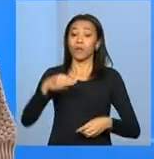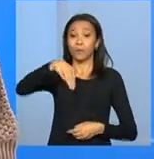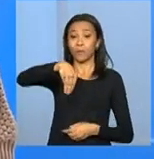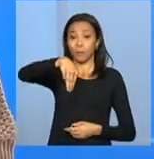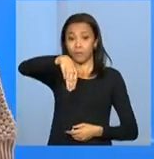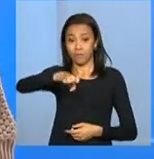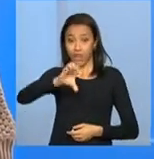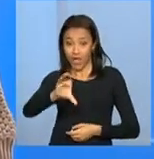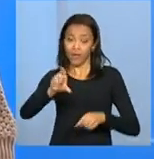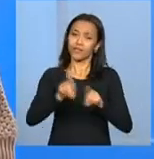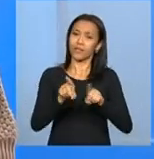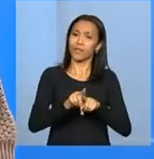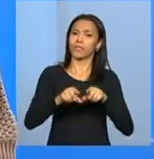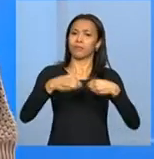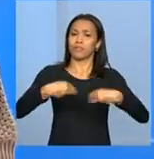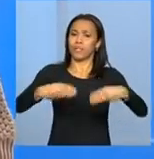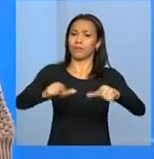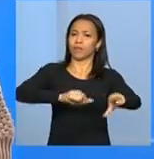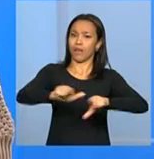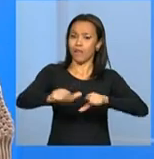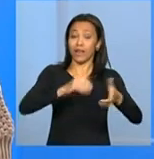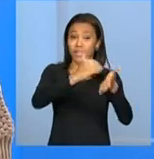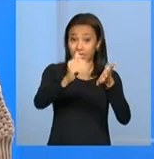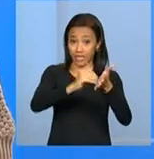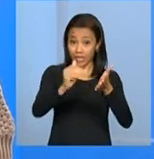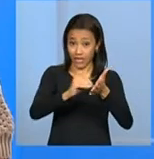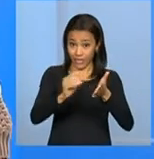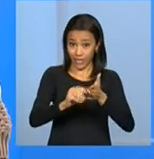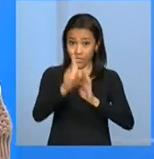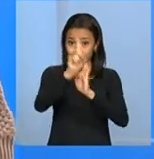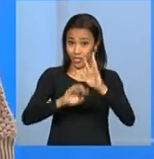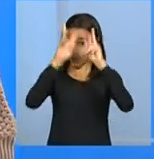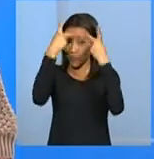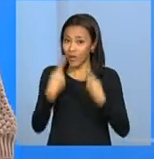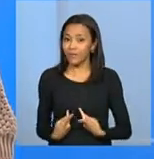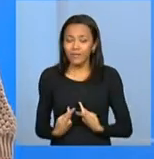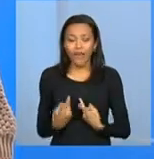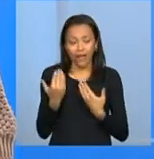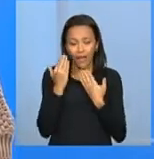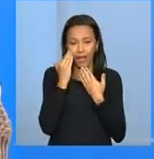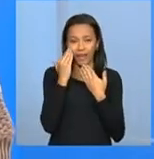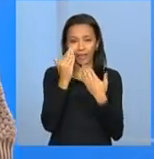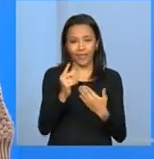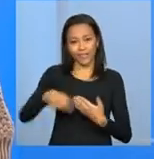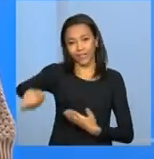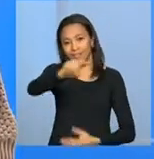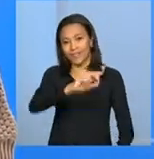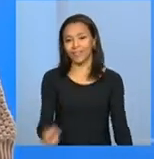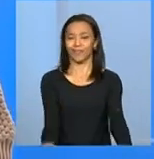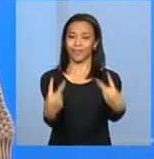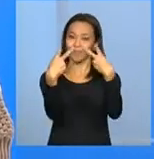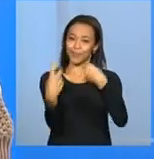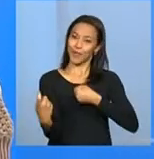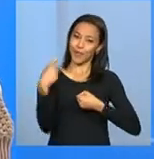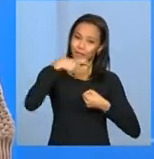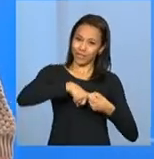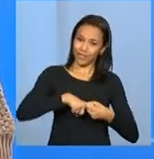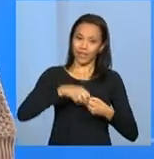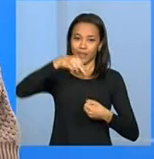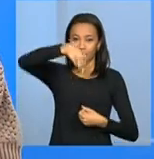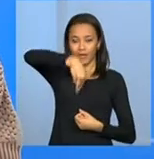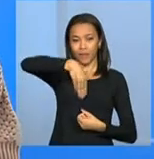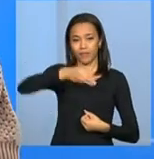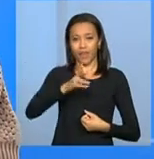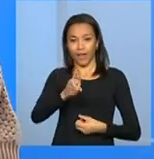o Ministério do Trabalho e a Secretaria de Direitos Humanos agradecem a sua audiência e a parceria com a TV NBR.